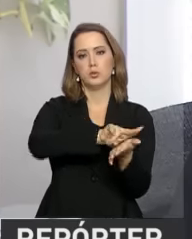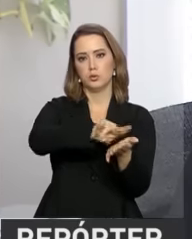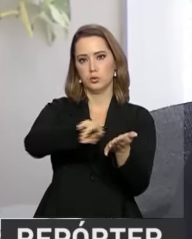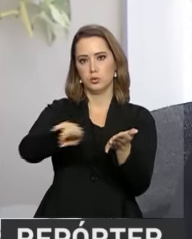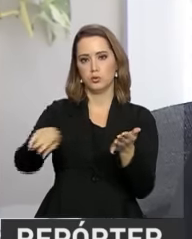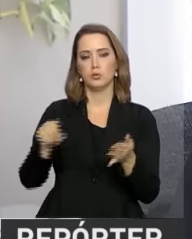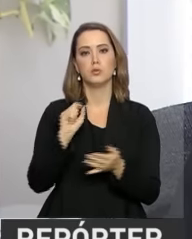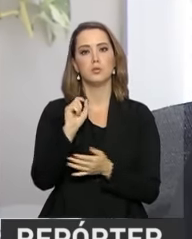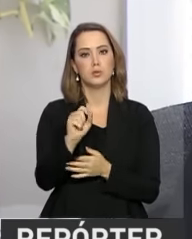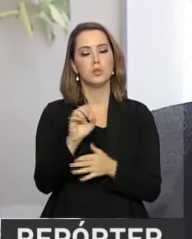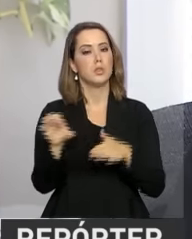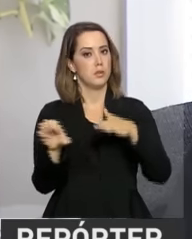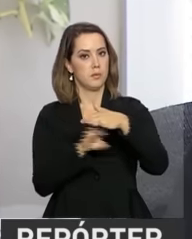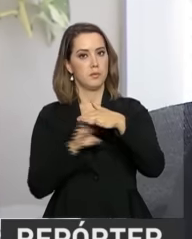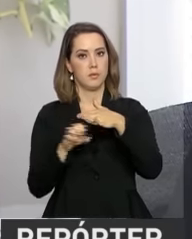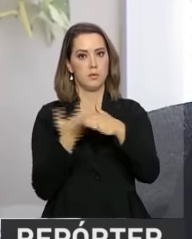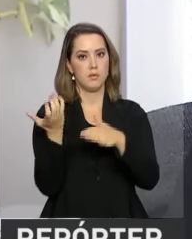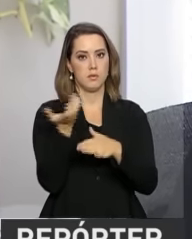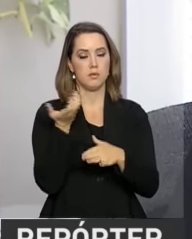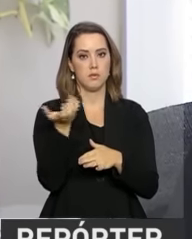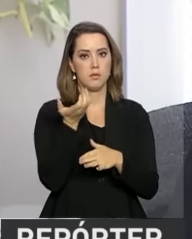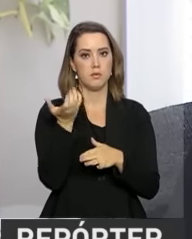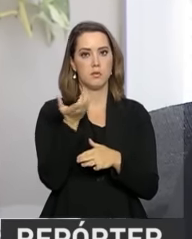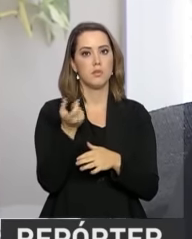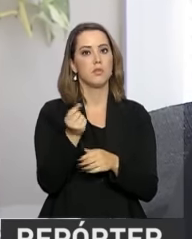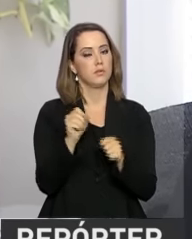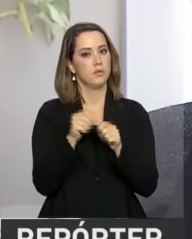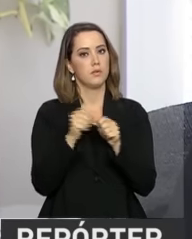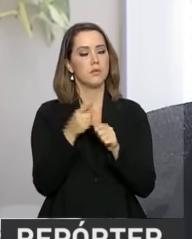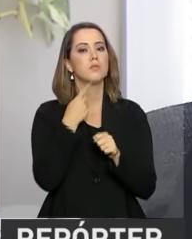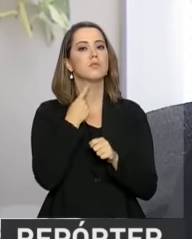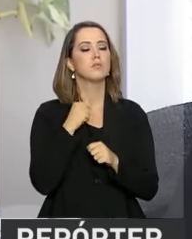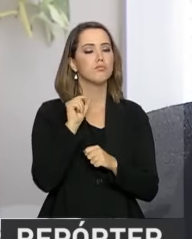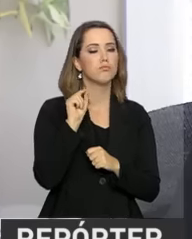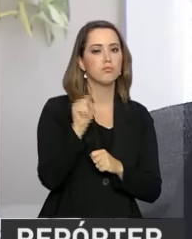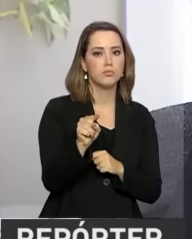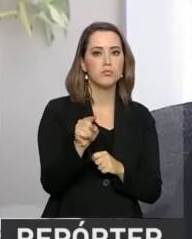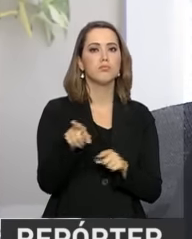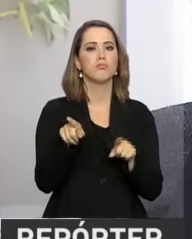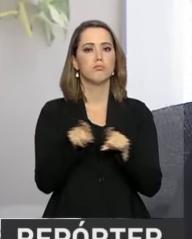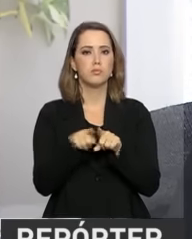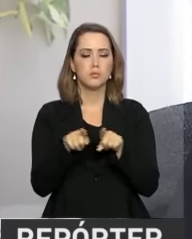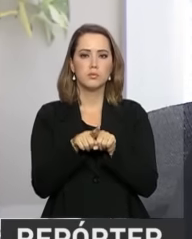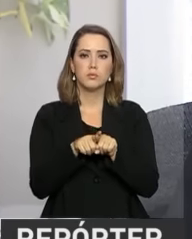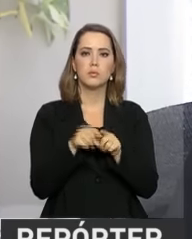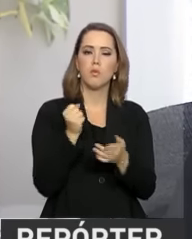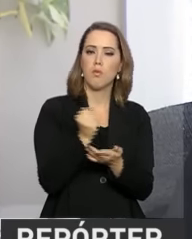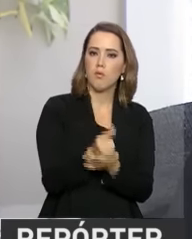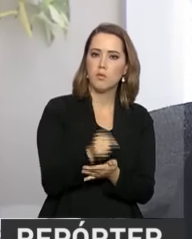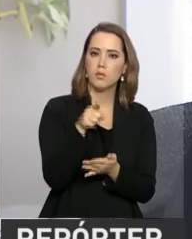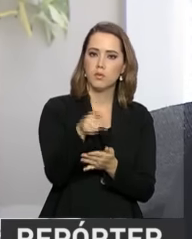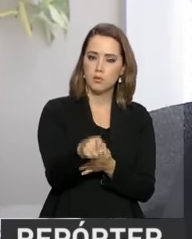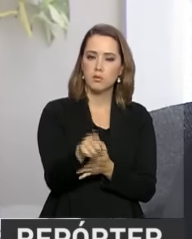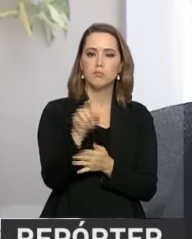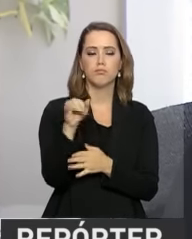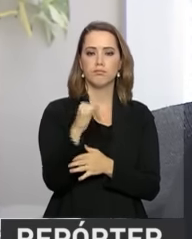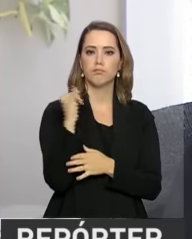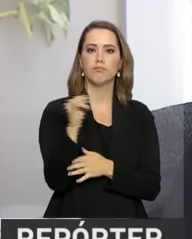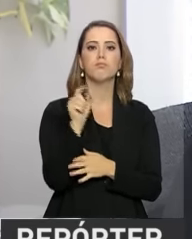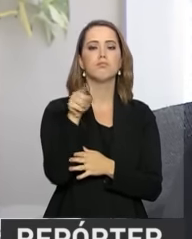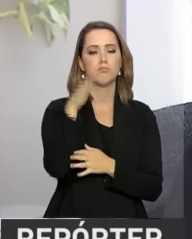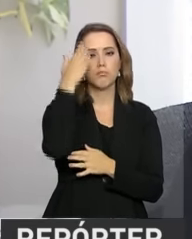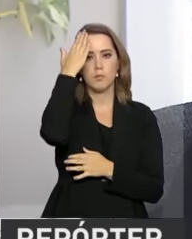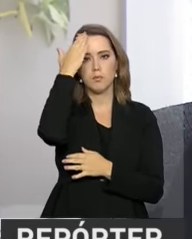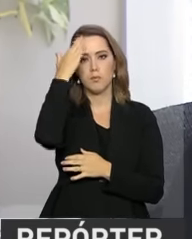de de Querer agradar o consumidor vamos dizer vender um produto que que tem essa marca elas também sabem que que